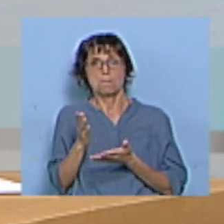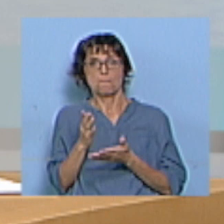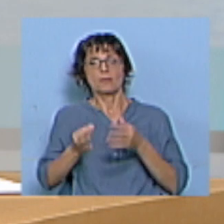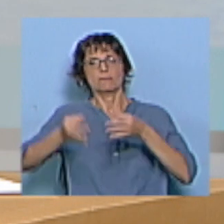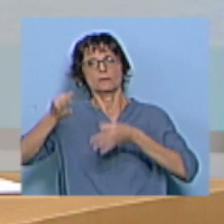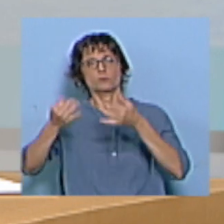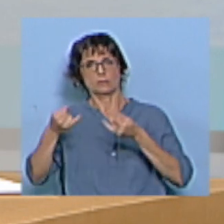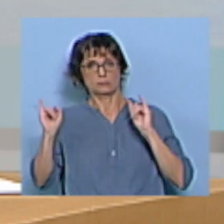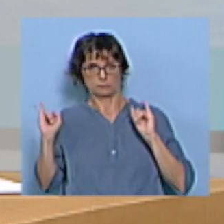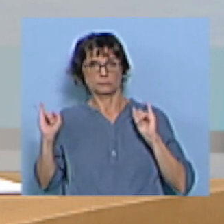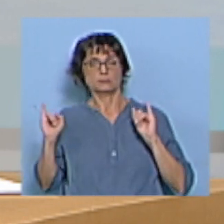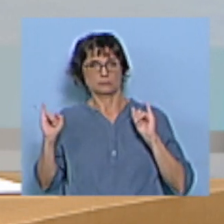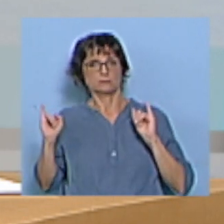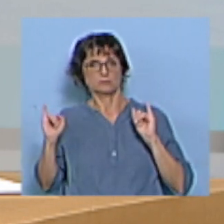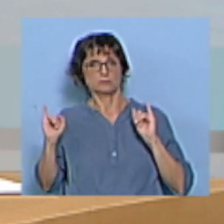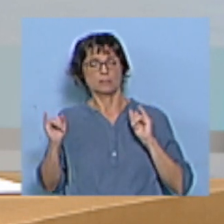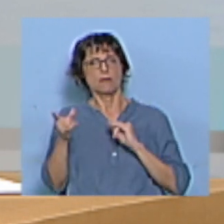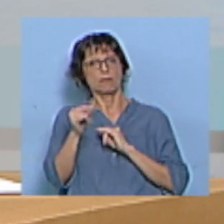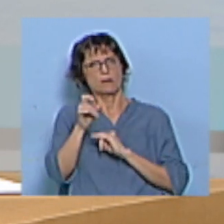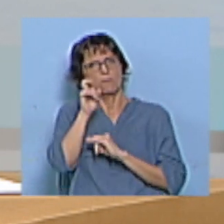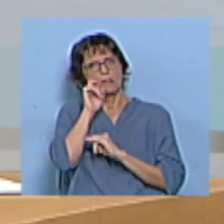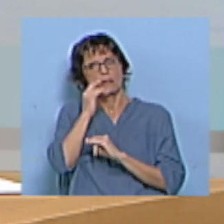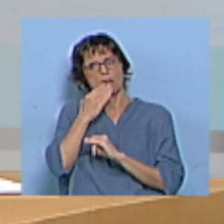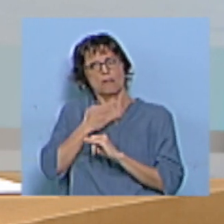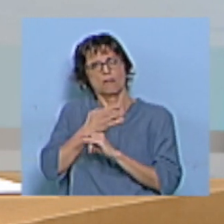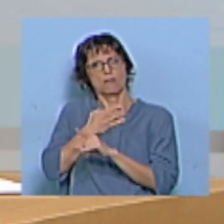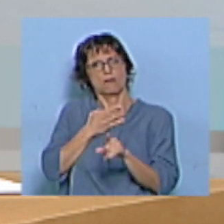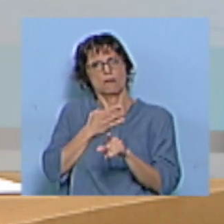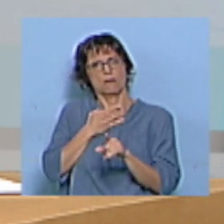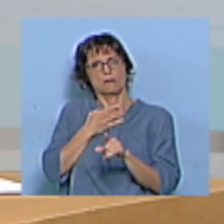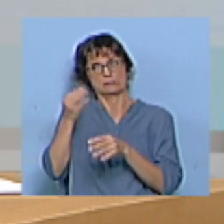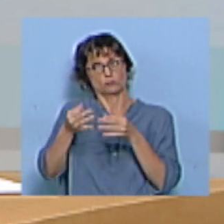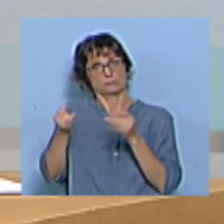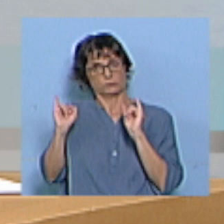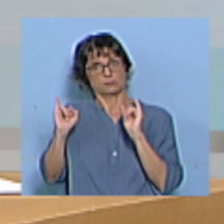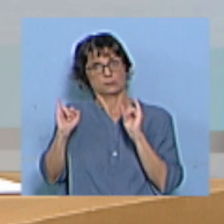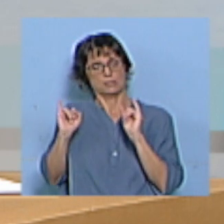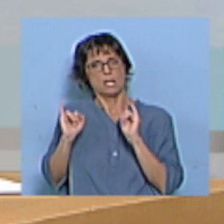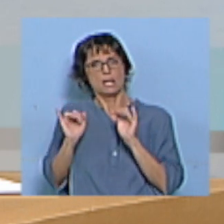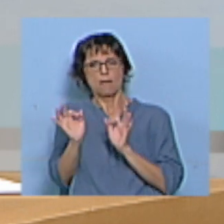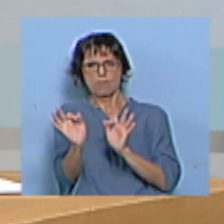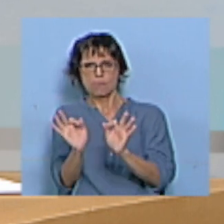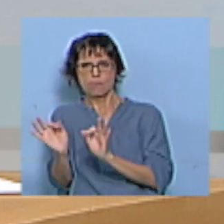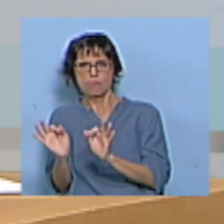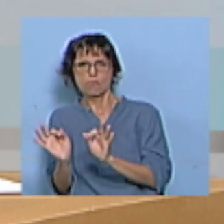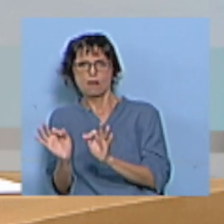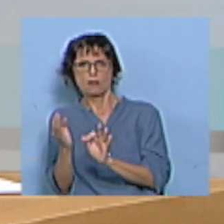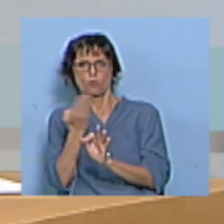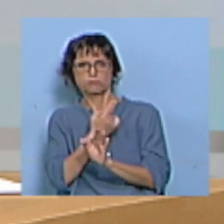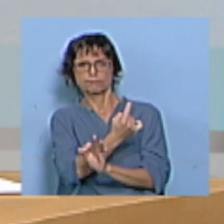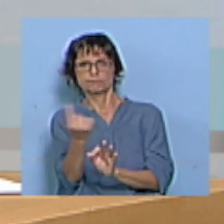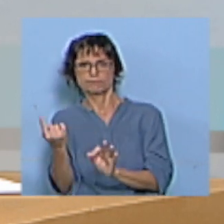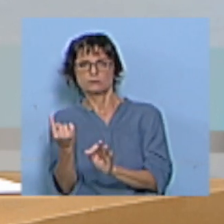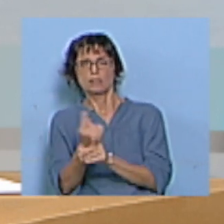tribunais independentes e a garantia dos tribunais independentes é o bom funcionamento do Estado de Direito, porque senão não